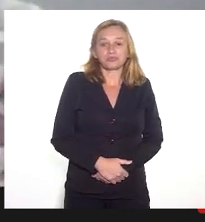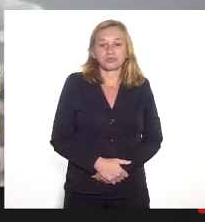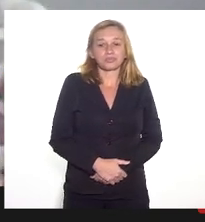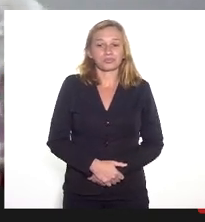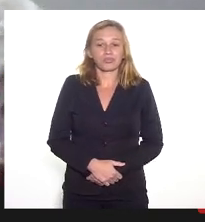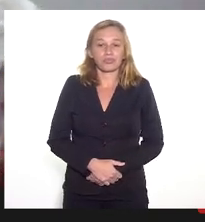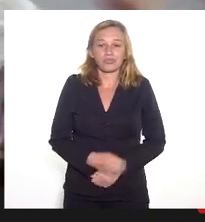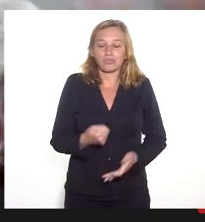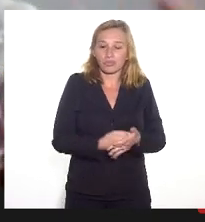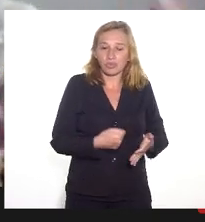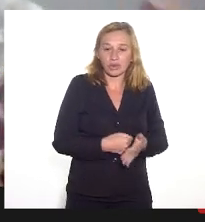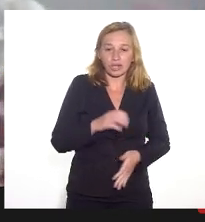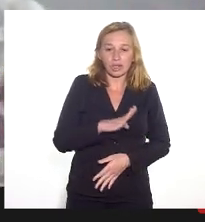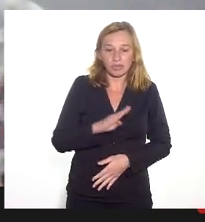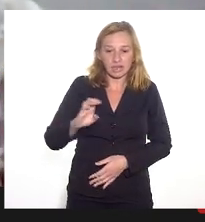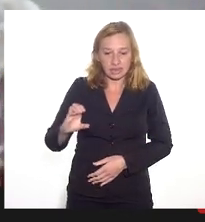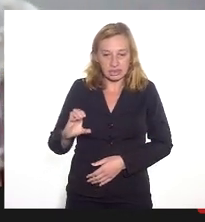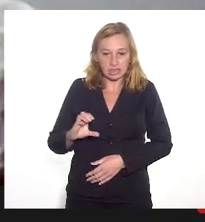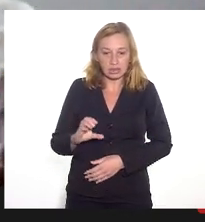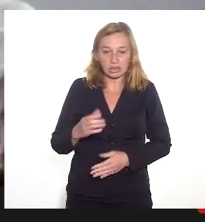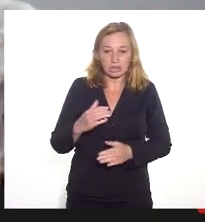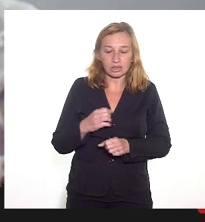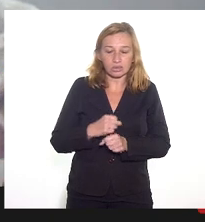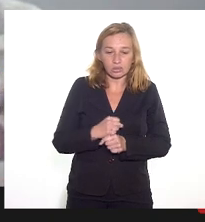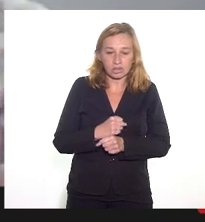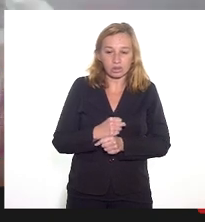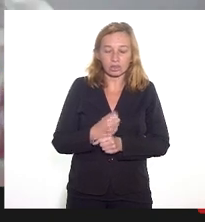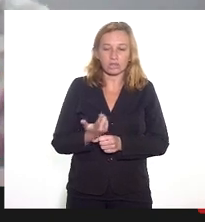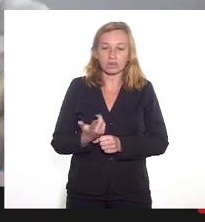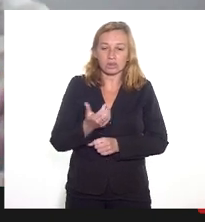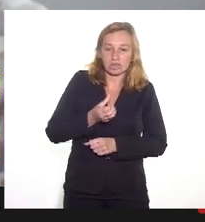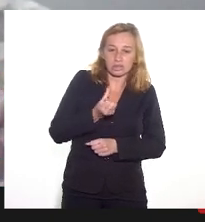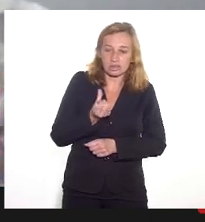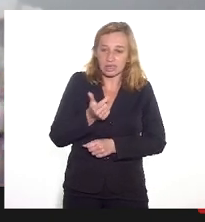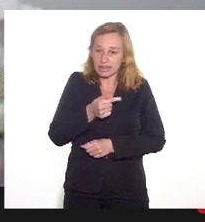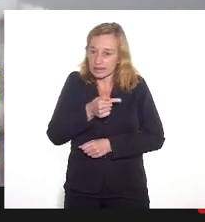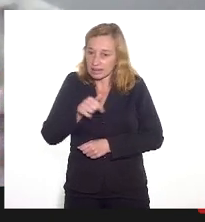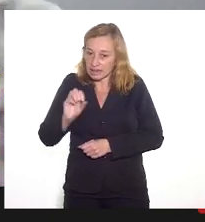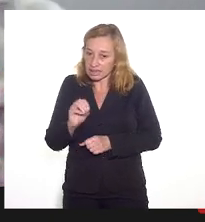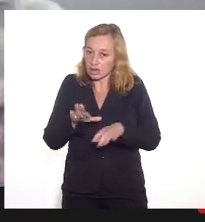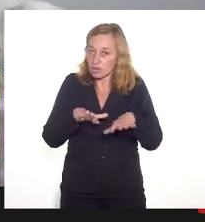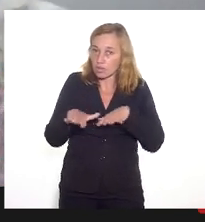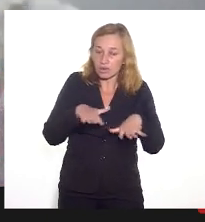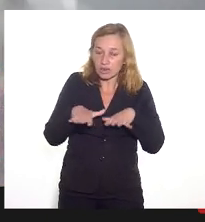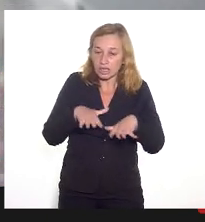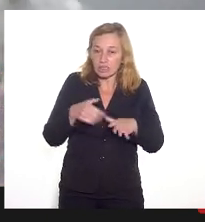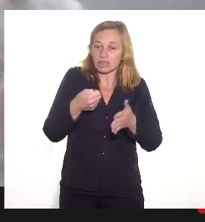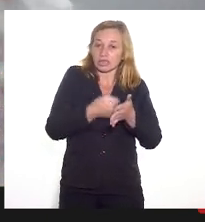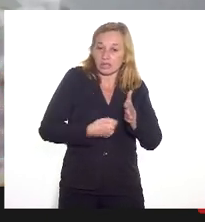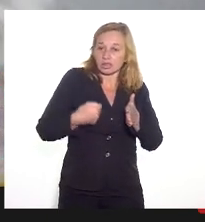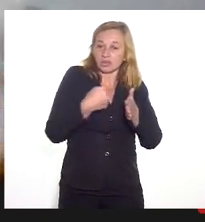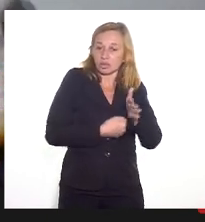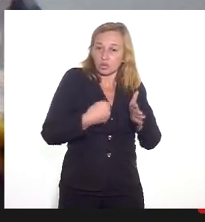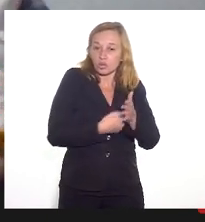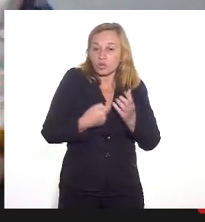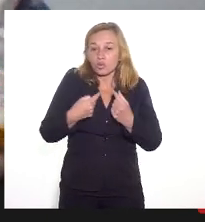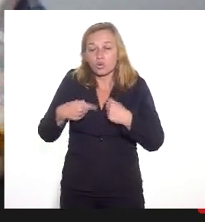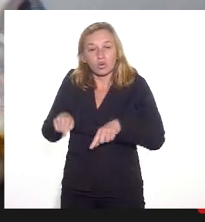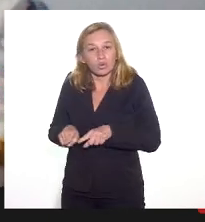do FNDC começou lá nos anos 70, na resistência do movimento contra